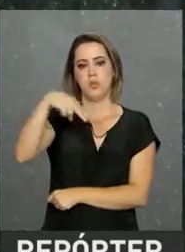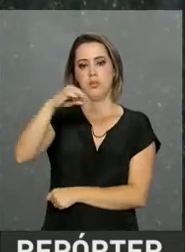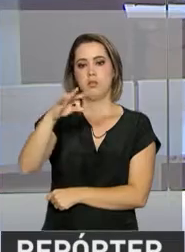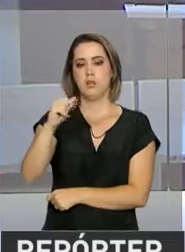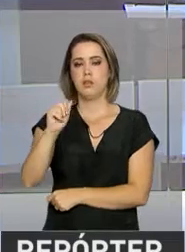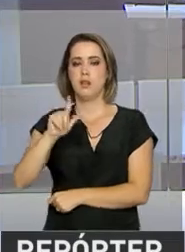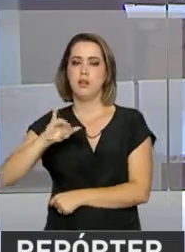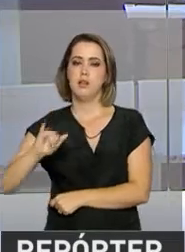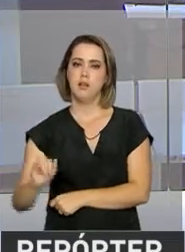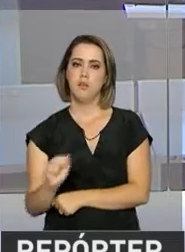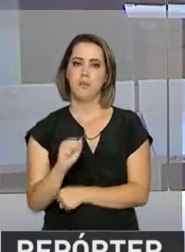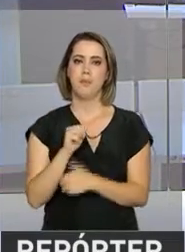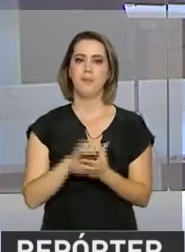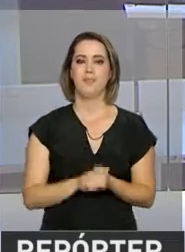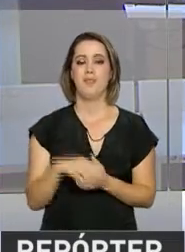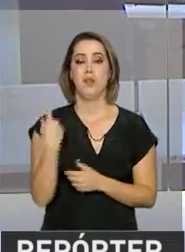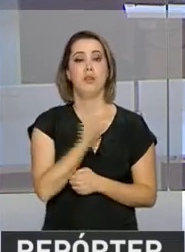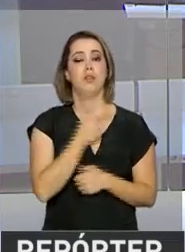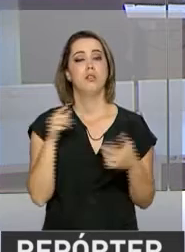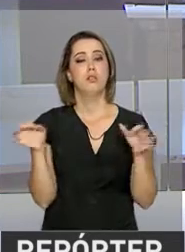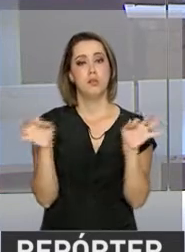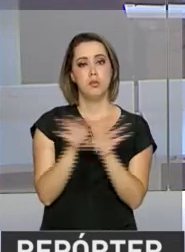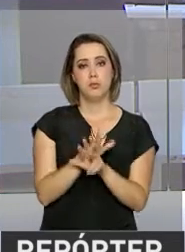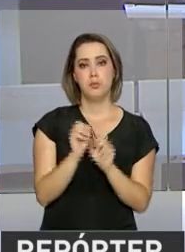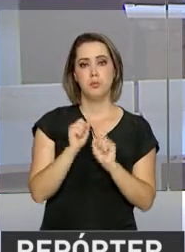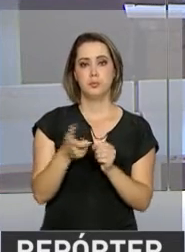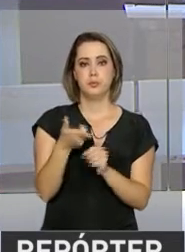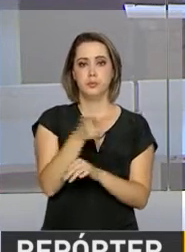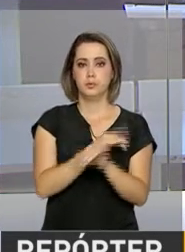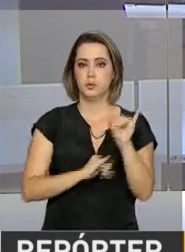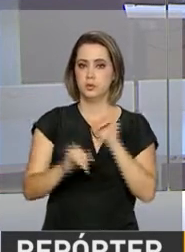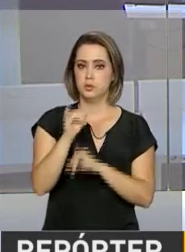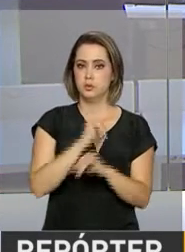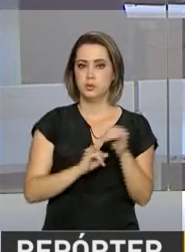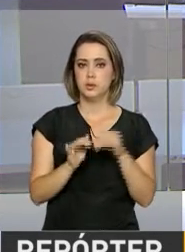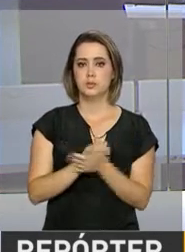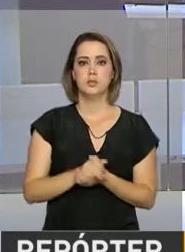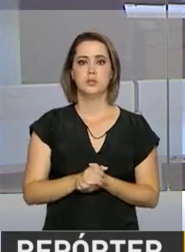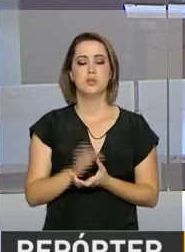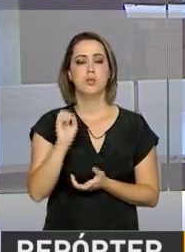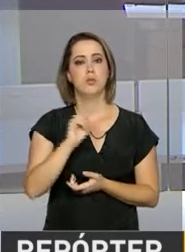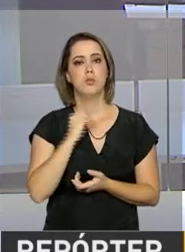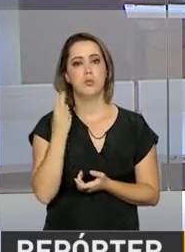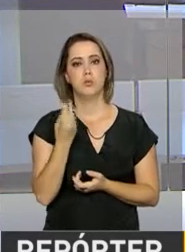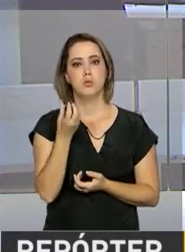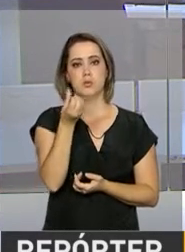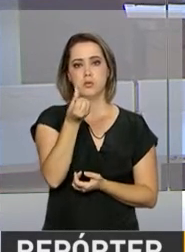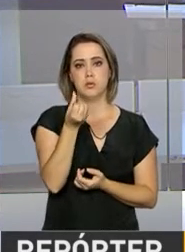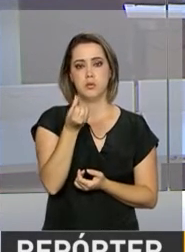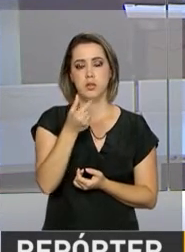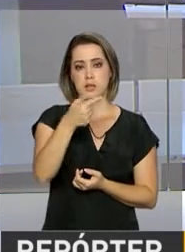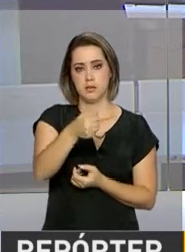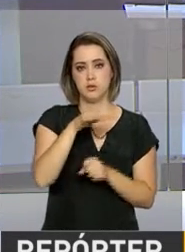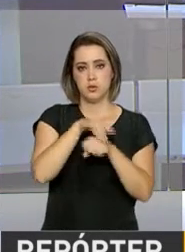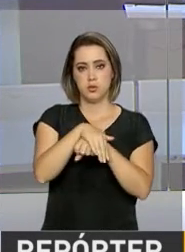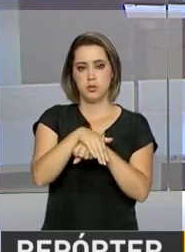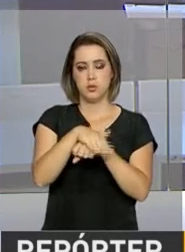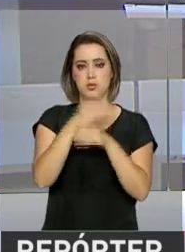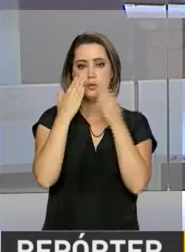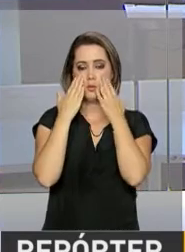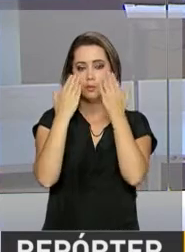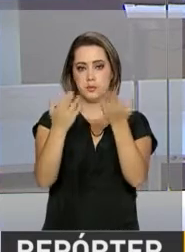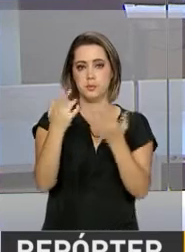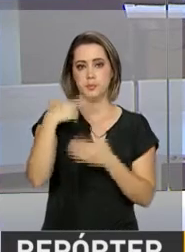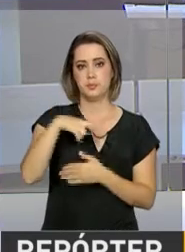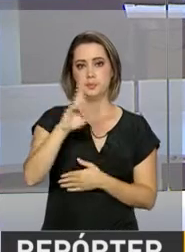Mello. Nós ficamos por aqui, podemos voltar a qualquer momento com outras informações ou às 7 da noite na próxima edição